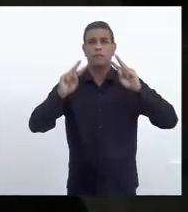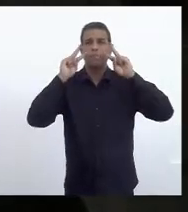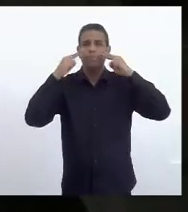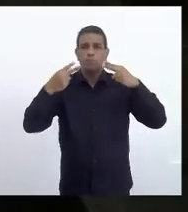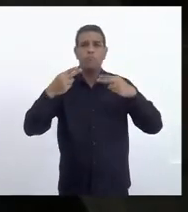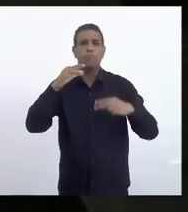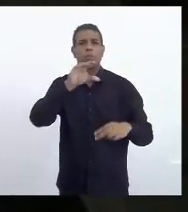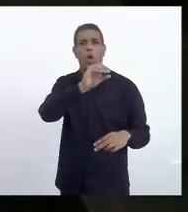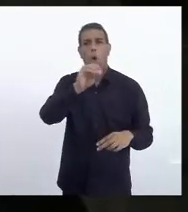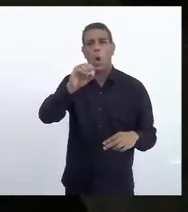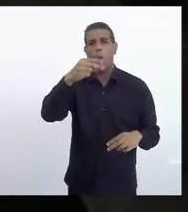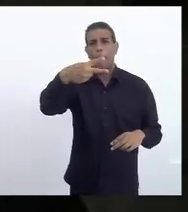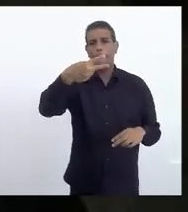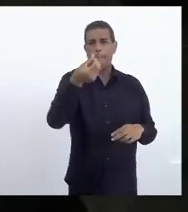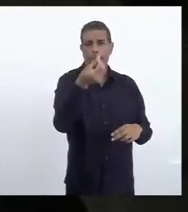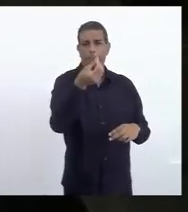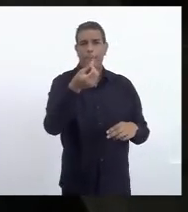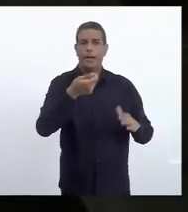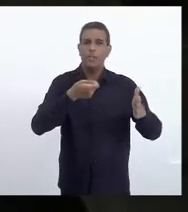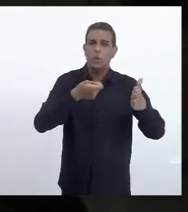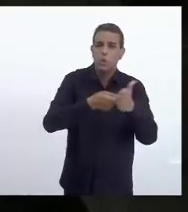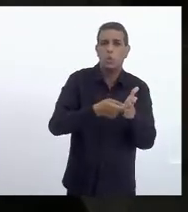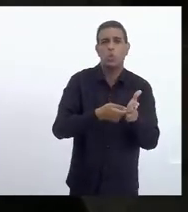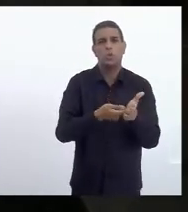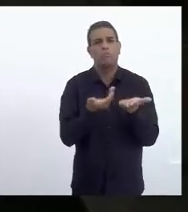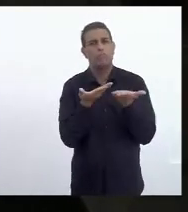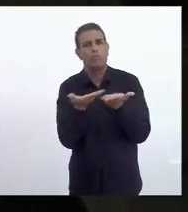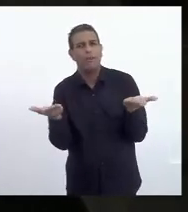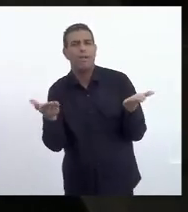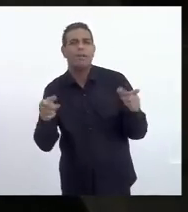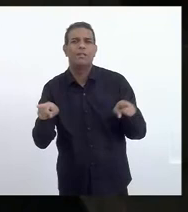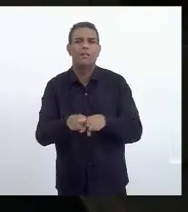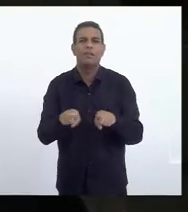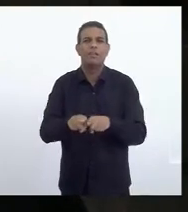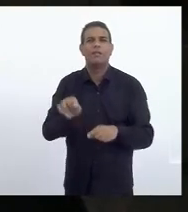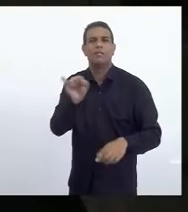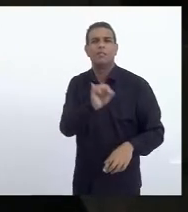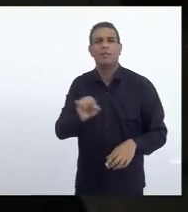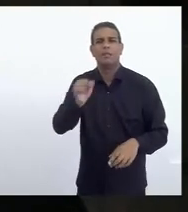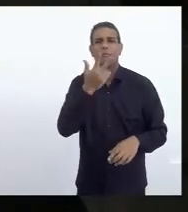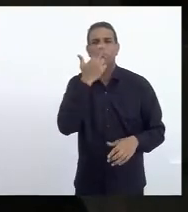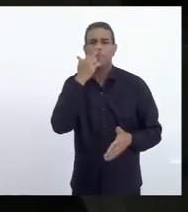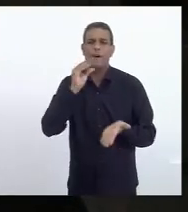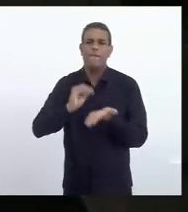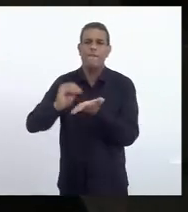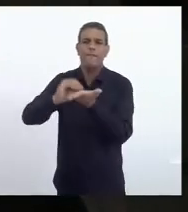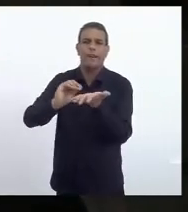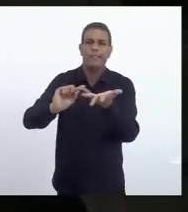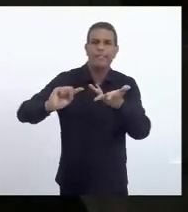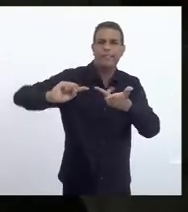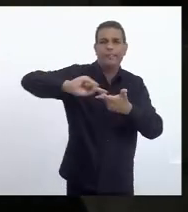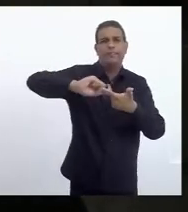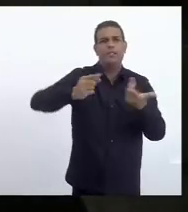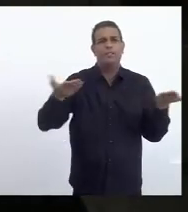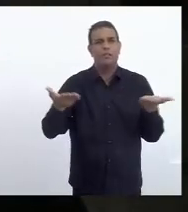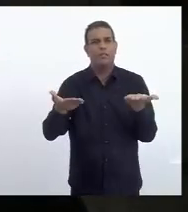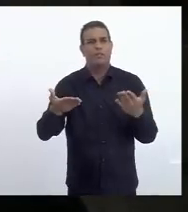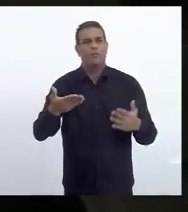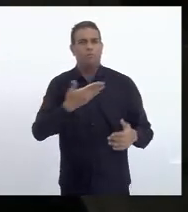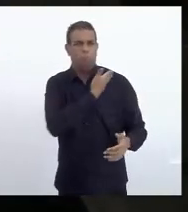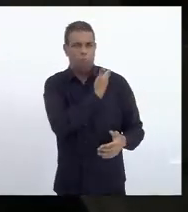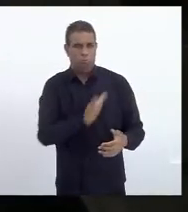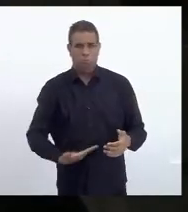plena câmbio 26 para denunciar com esse gesto a impossibilidade de fazer o seu trabalho no governo